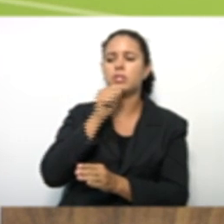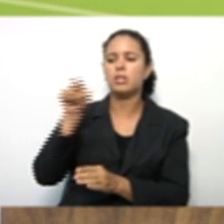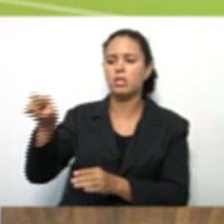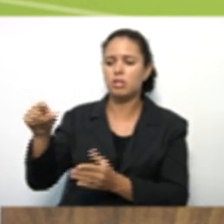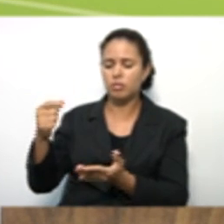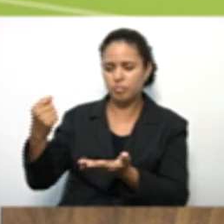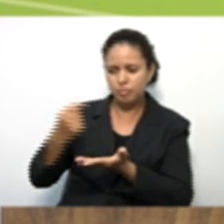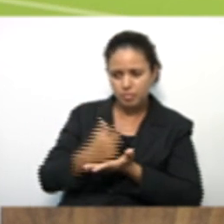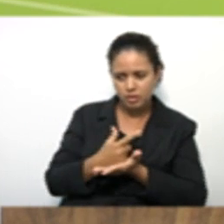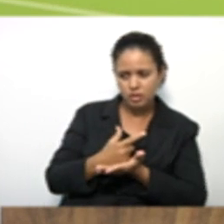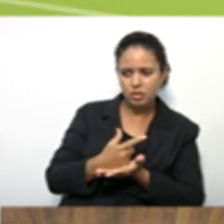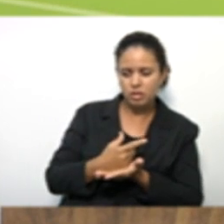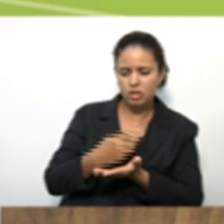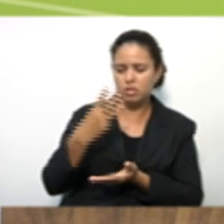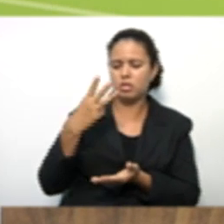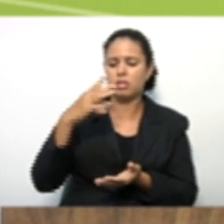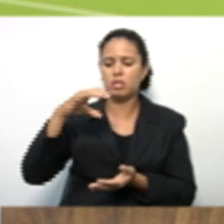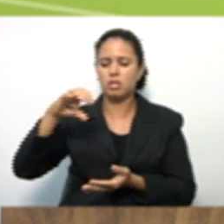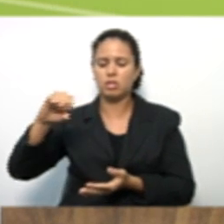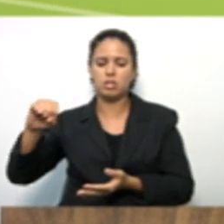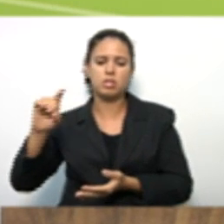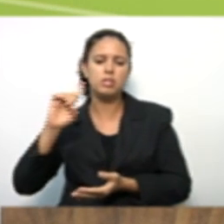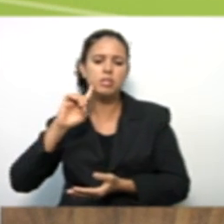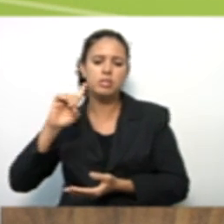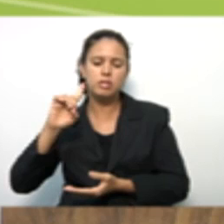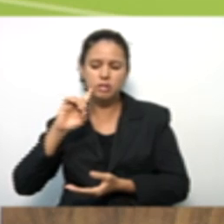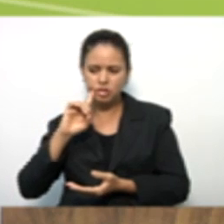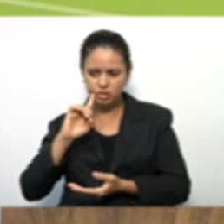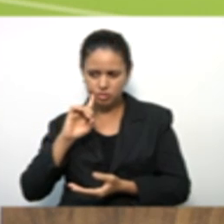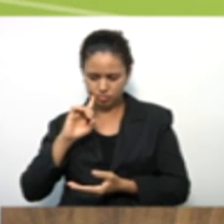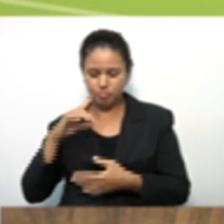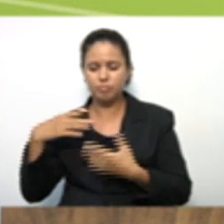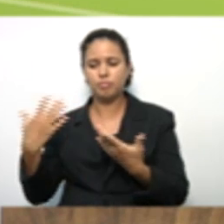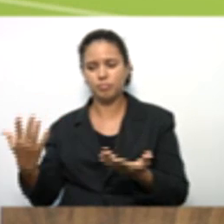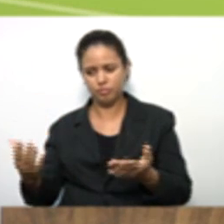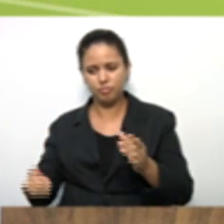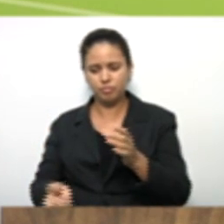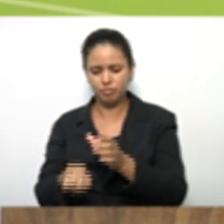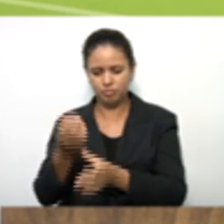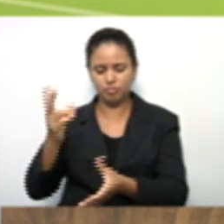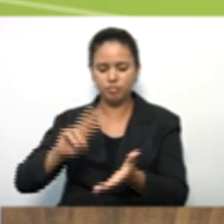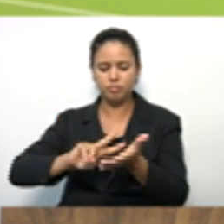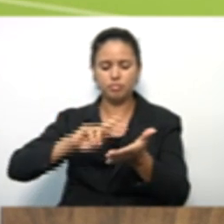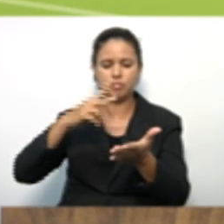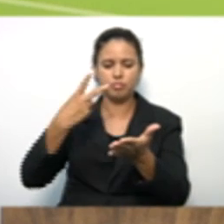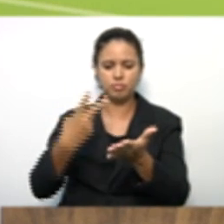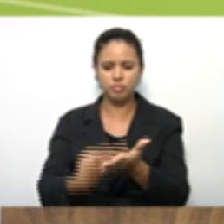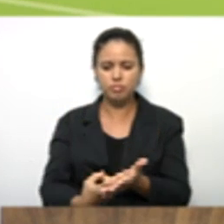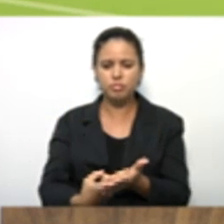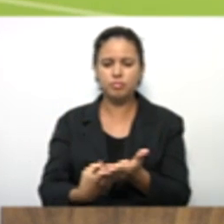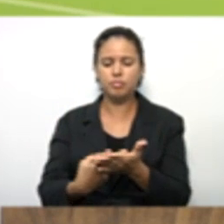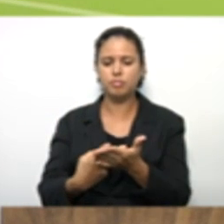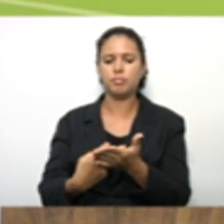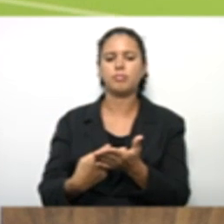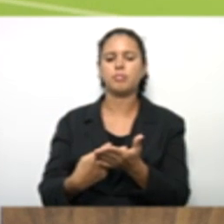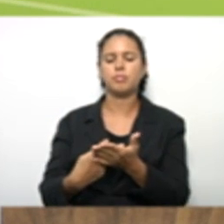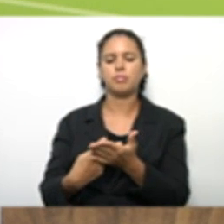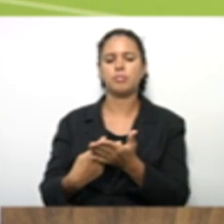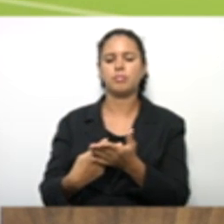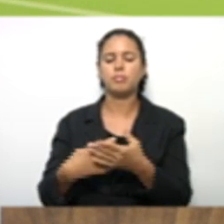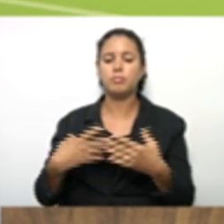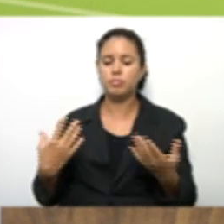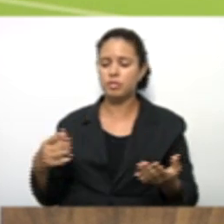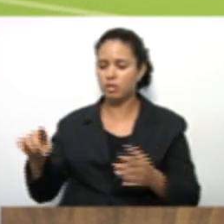dias. Portanto, isso gera o quê? Uma duplicata a receber, né? A empresa assumiu um compromisso